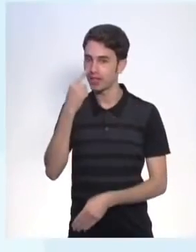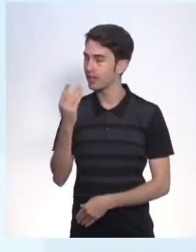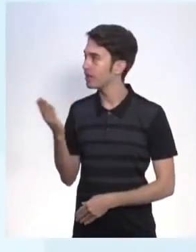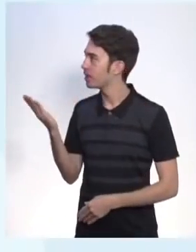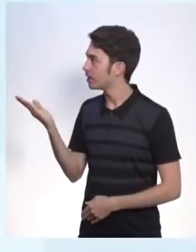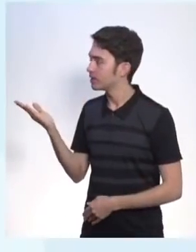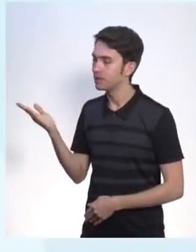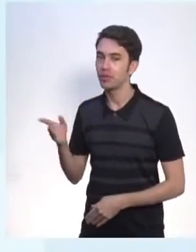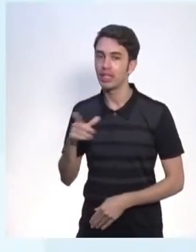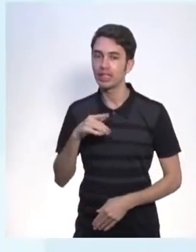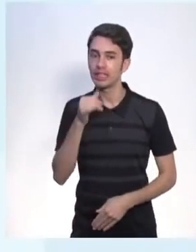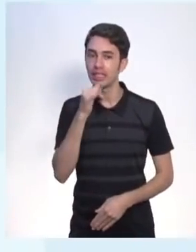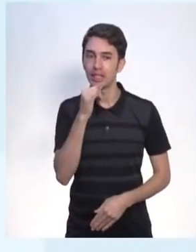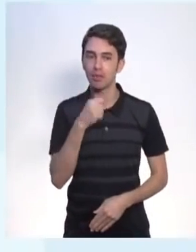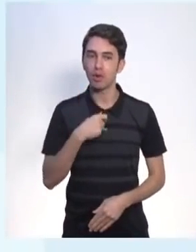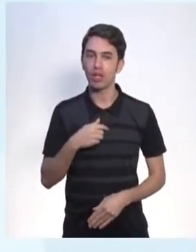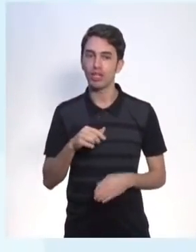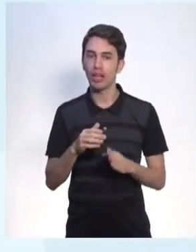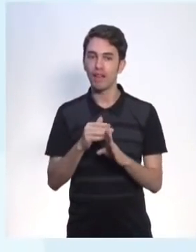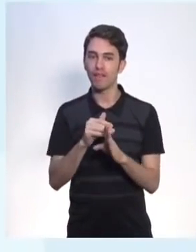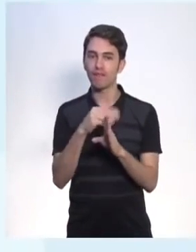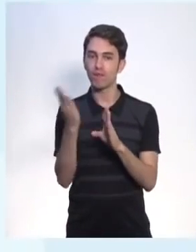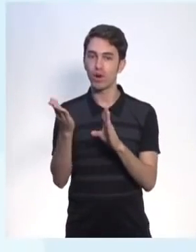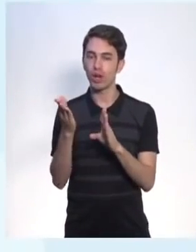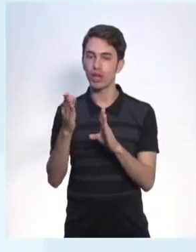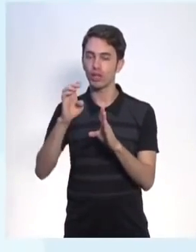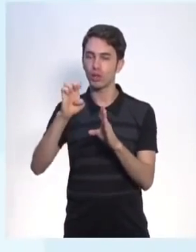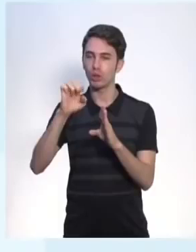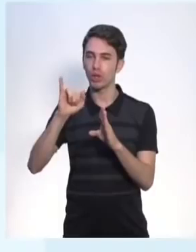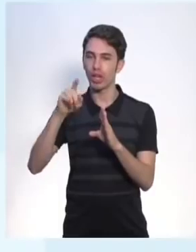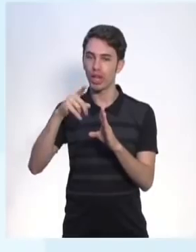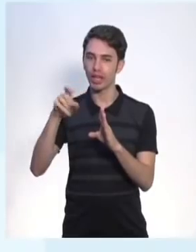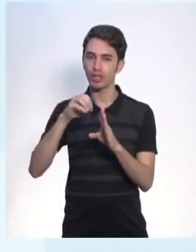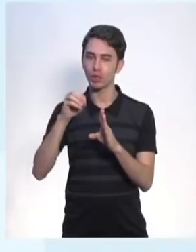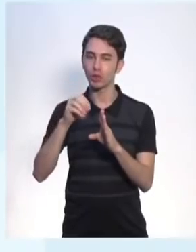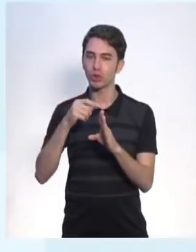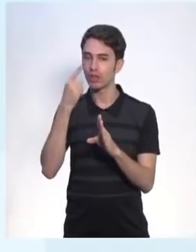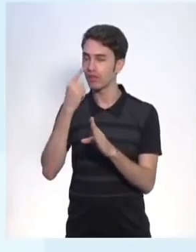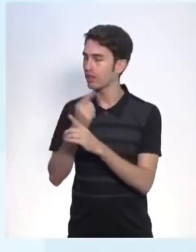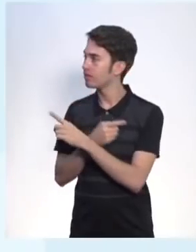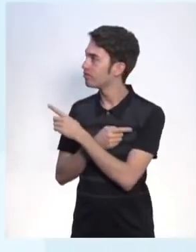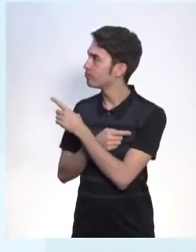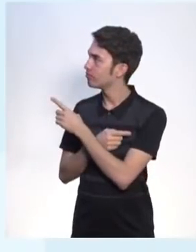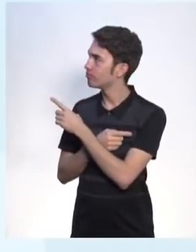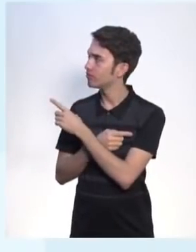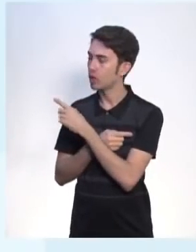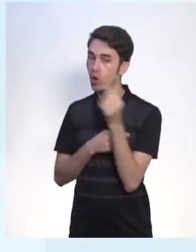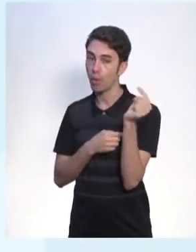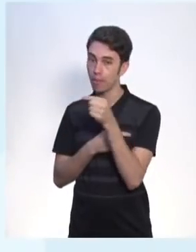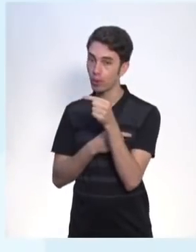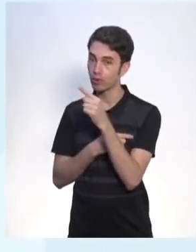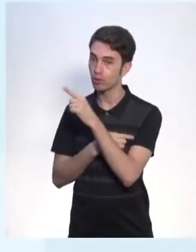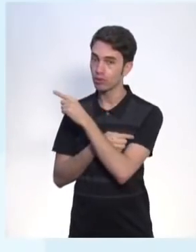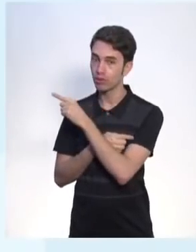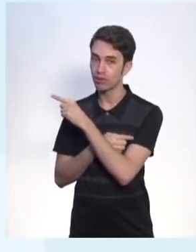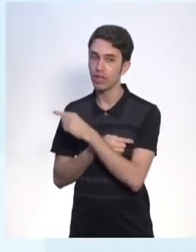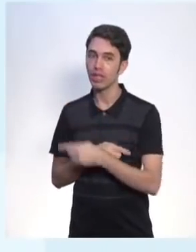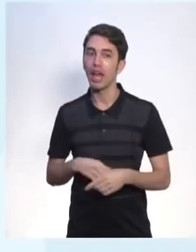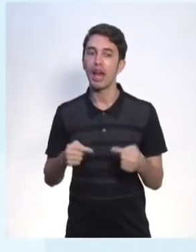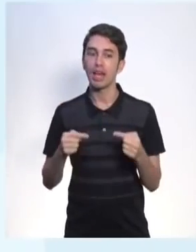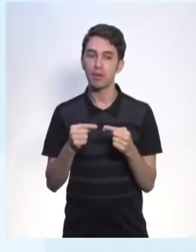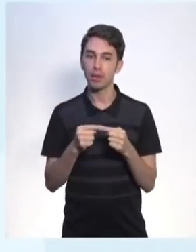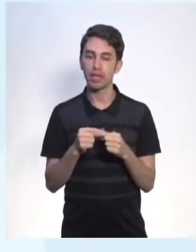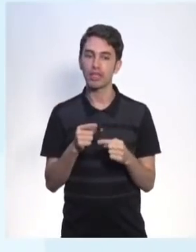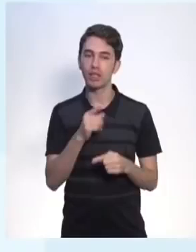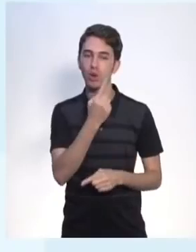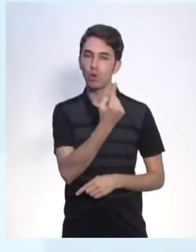está na reta no eixo, eu tenho, por exemplo, esse ponto aqui, ó. Esse ponto aqui é um par ordenado de 1 negativo, que é o valor de x